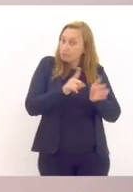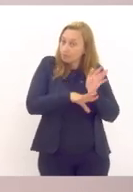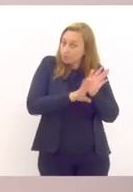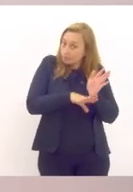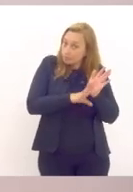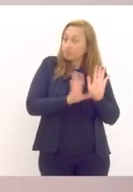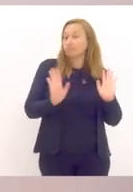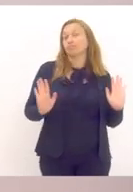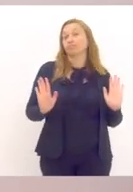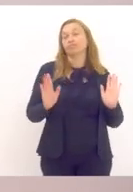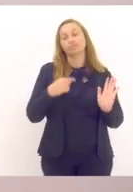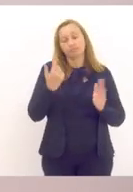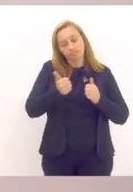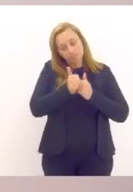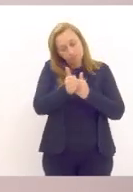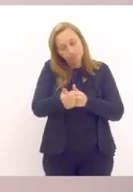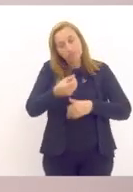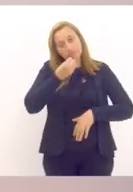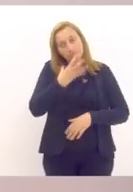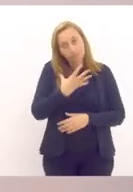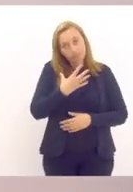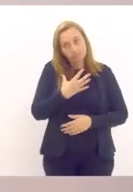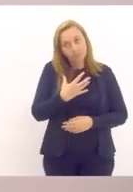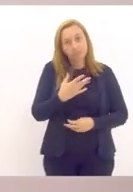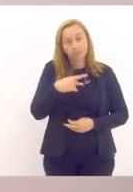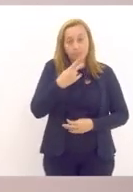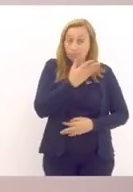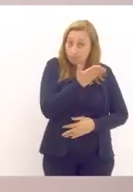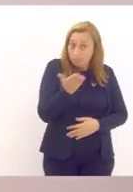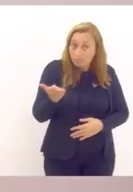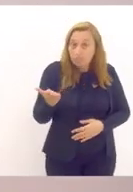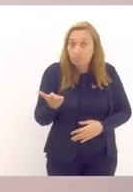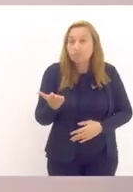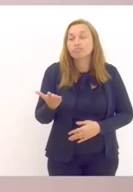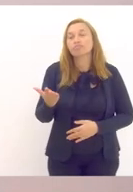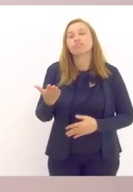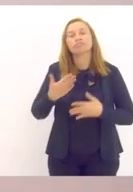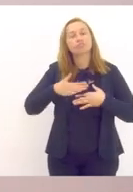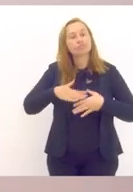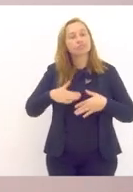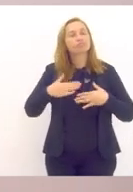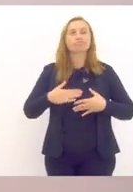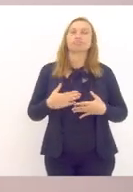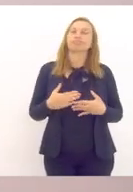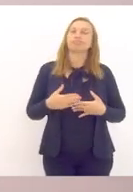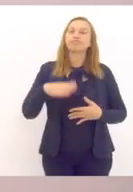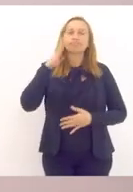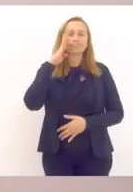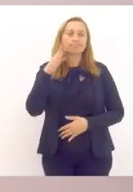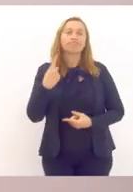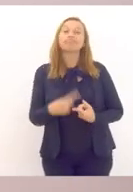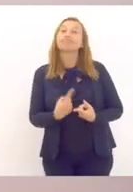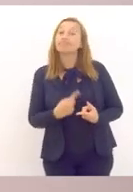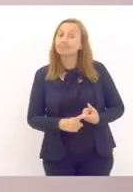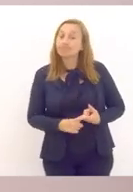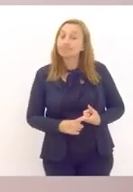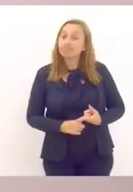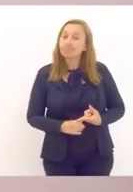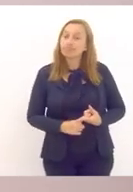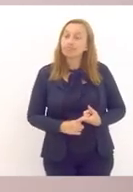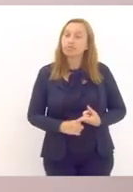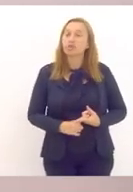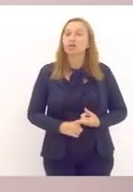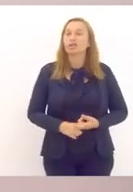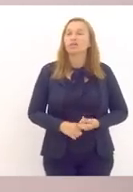Foi um ano que nós caminhamos bem. Eu digo aos senhores, com alguma tranquilidade, que, principalmente porque